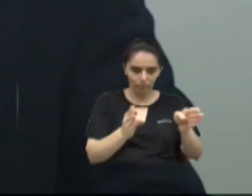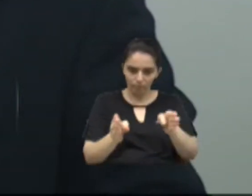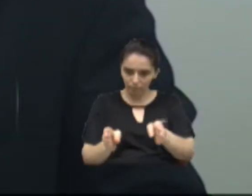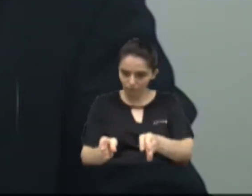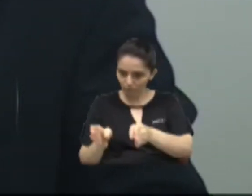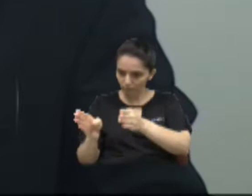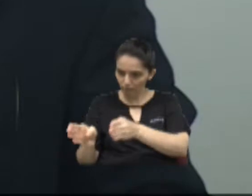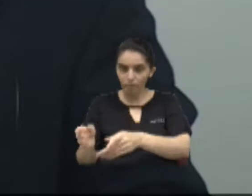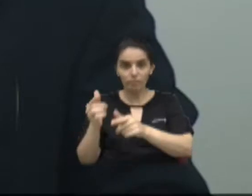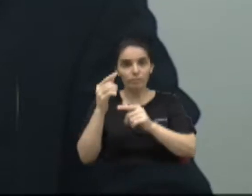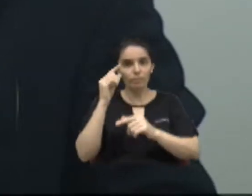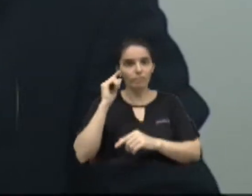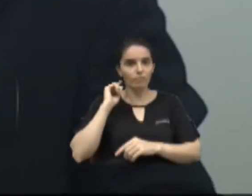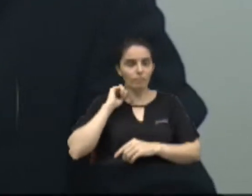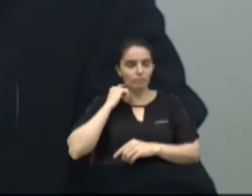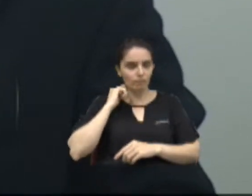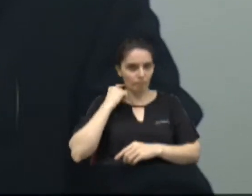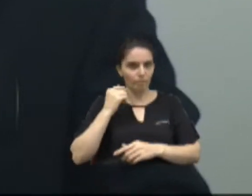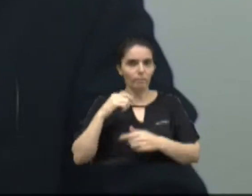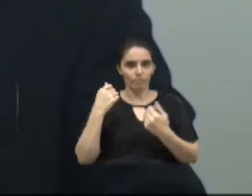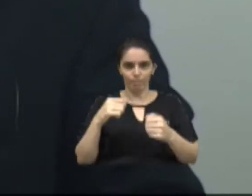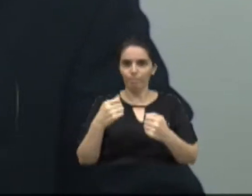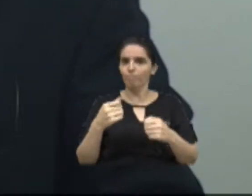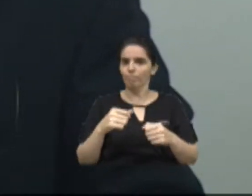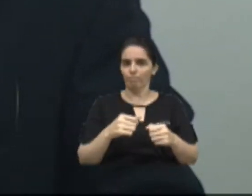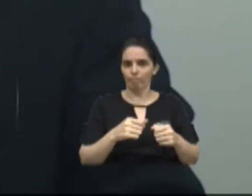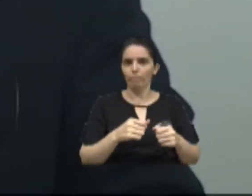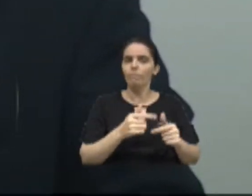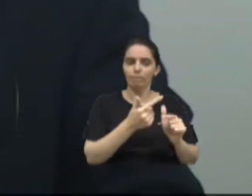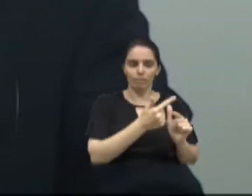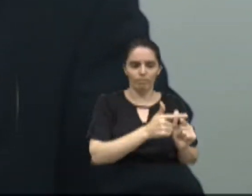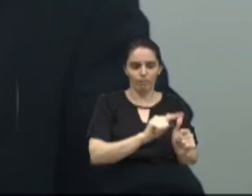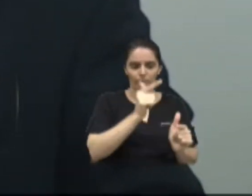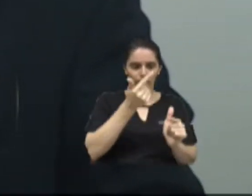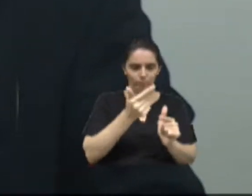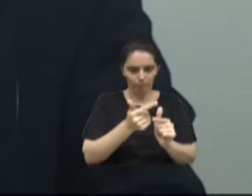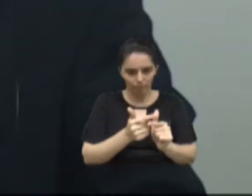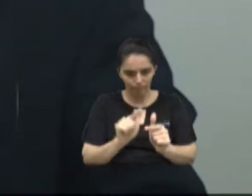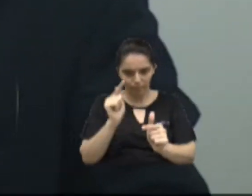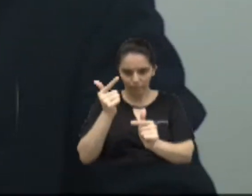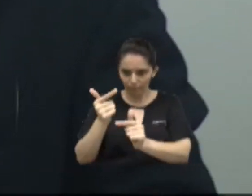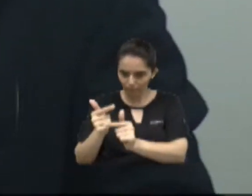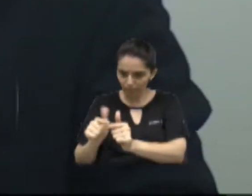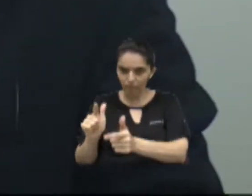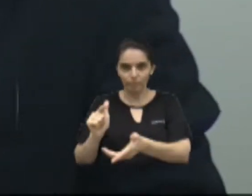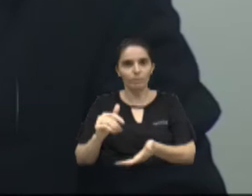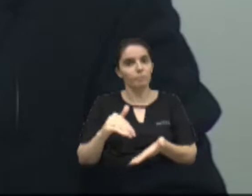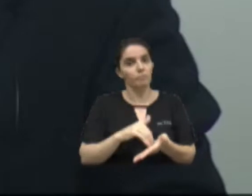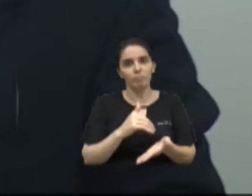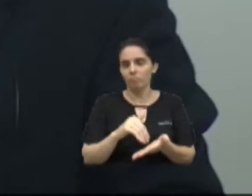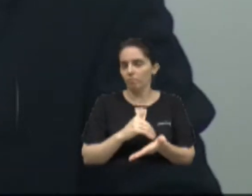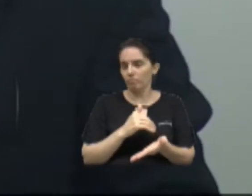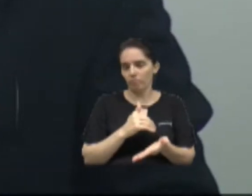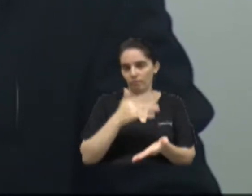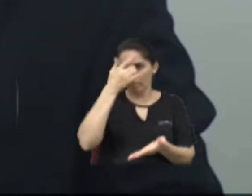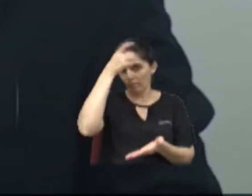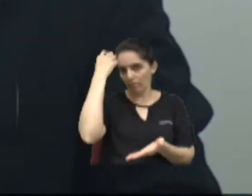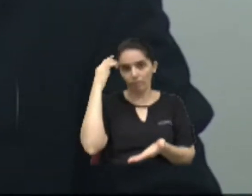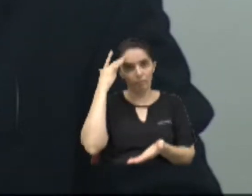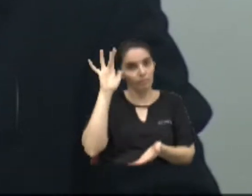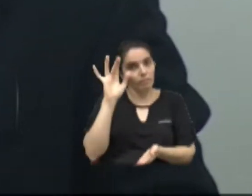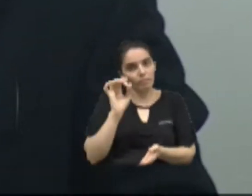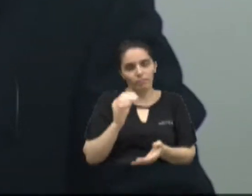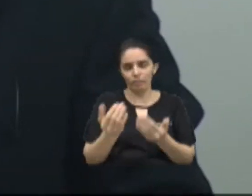Sendo feito dessa maneira, eu acho que a prefeitura poderia fazer, a secretaria, não sei qual órgão competente, para que